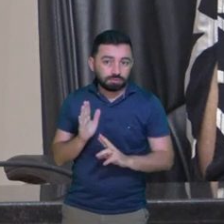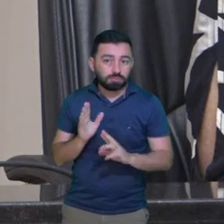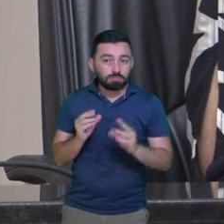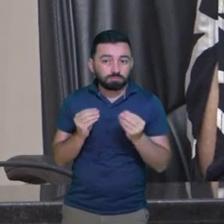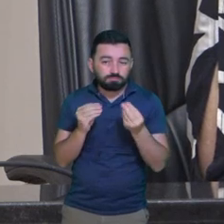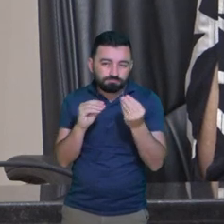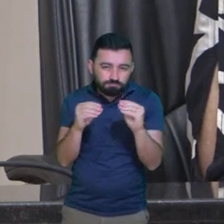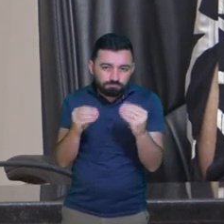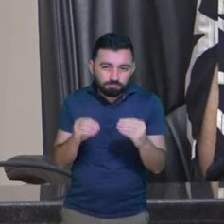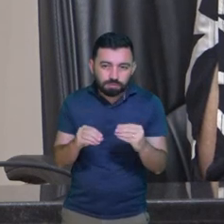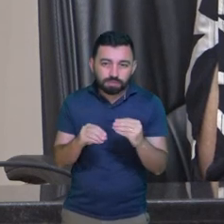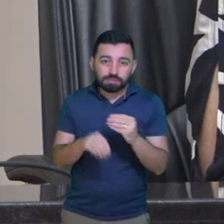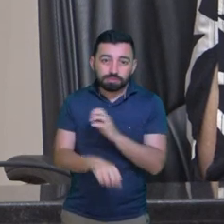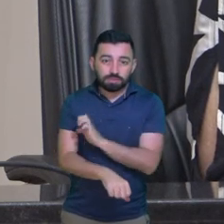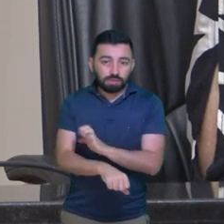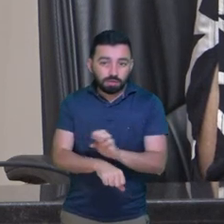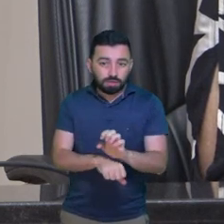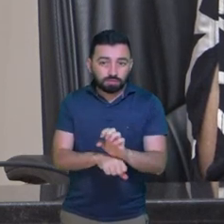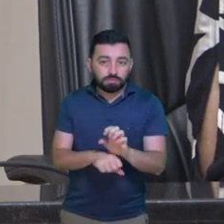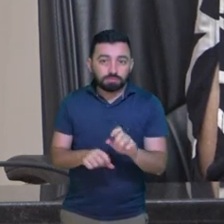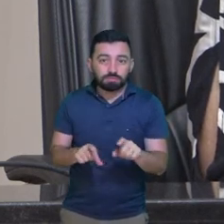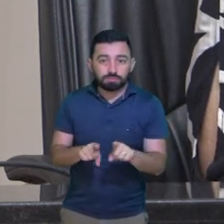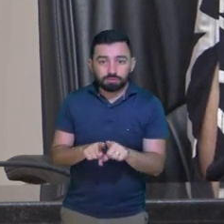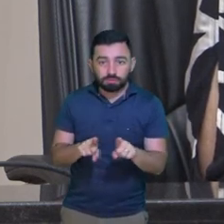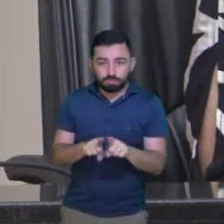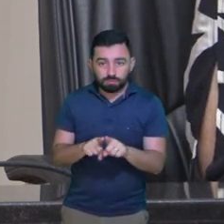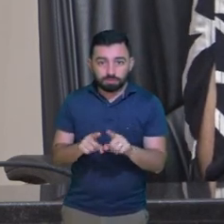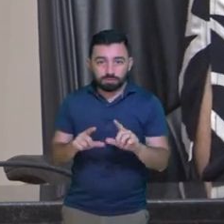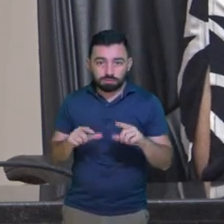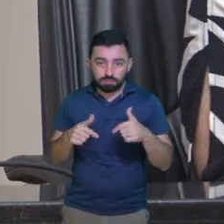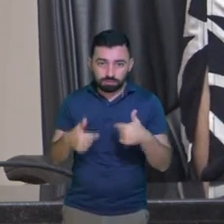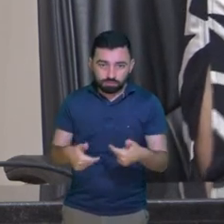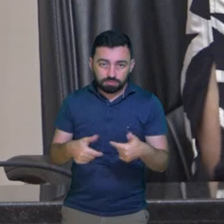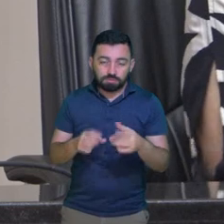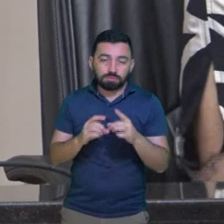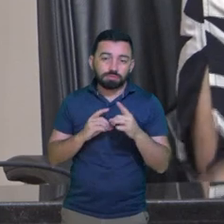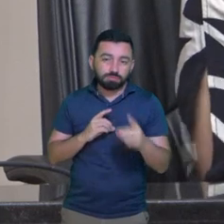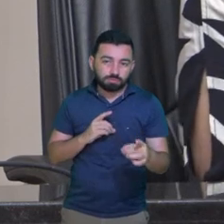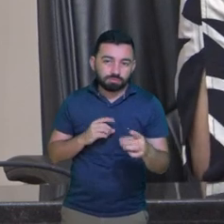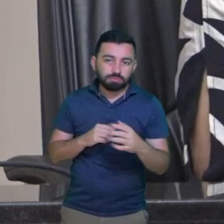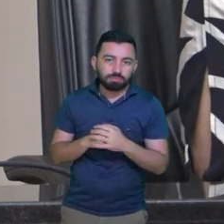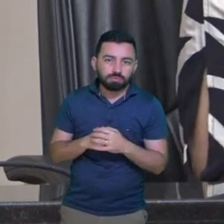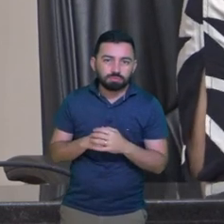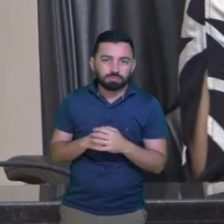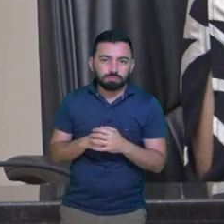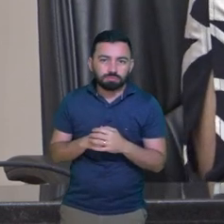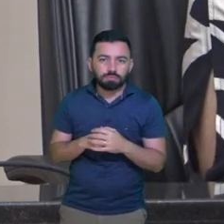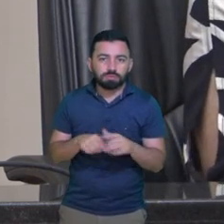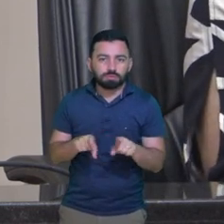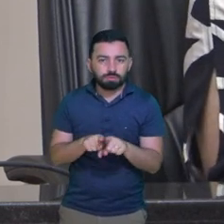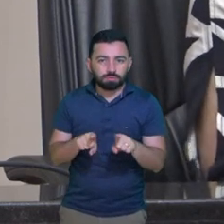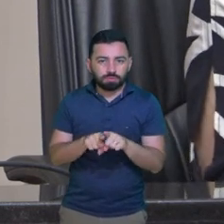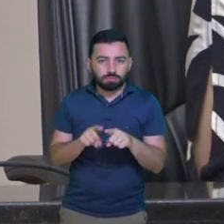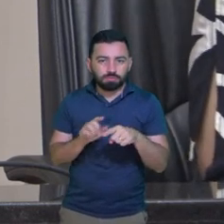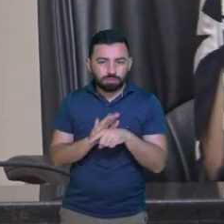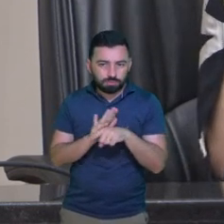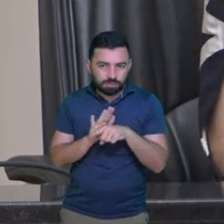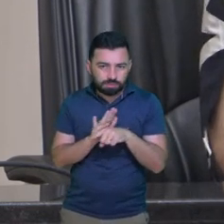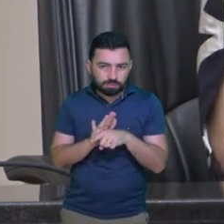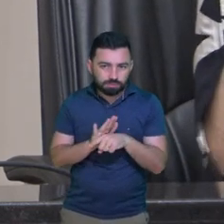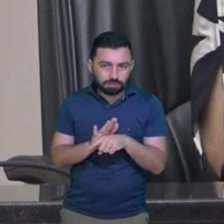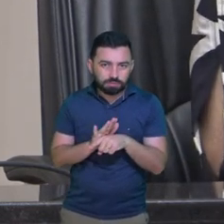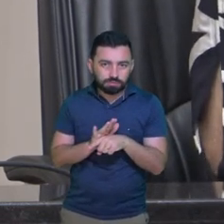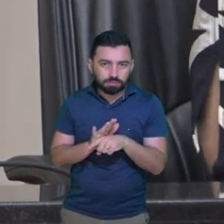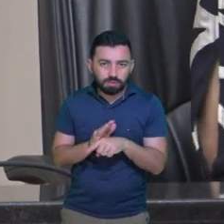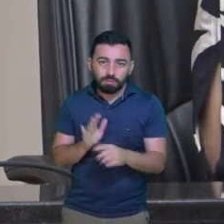não só a questão dos estádios porque a restrição também se dá nas iniciativas de extensão e de de de pesquisa então